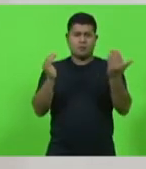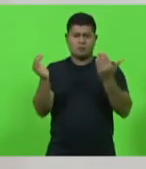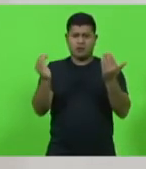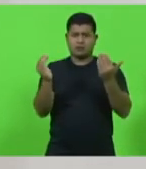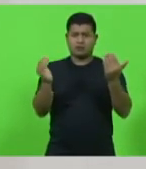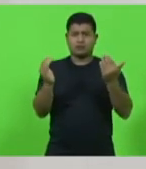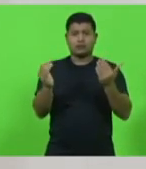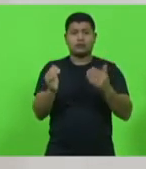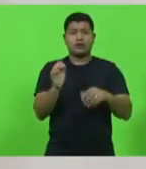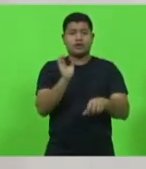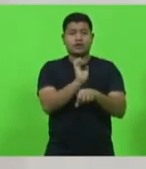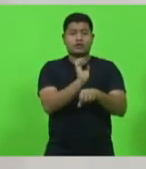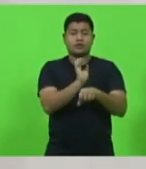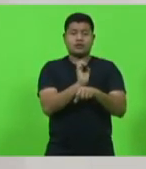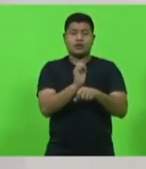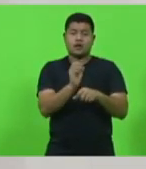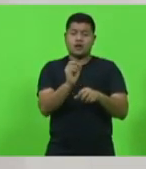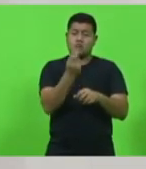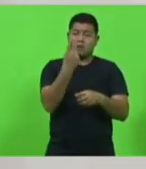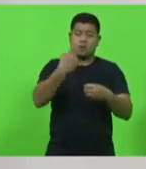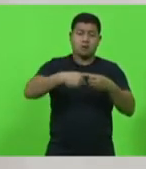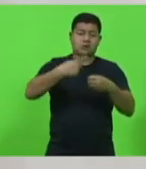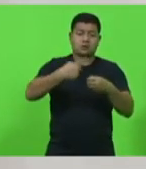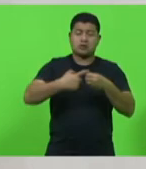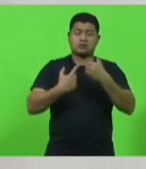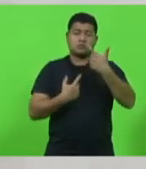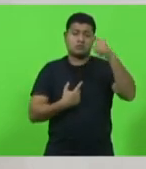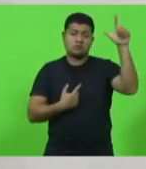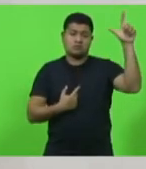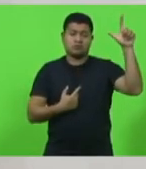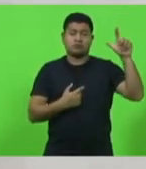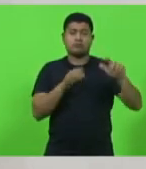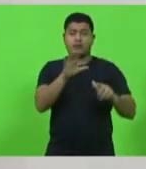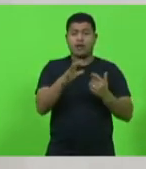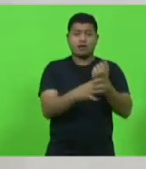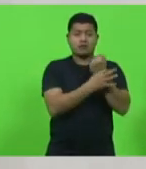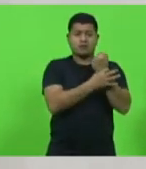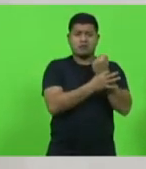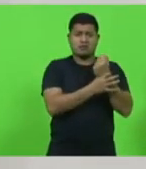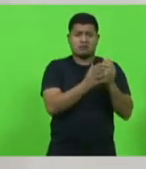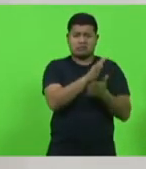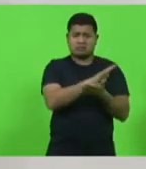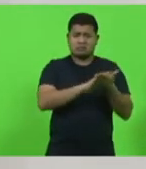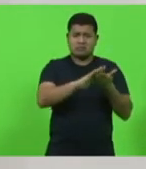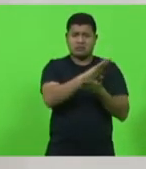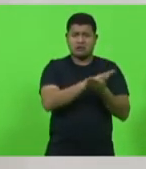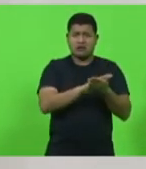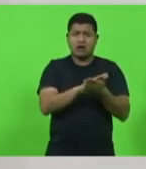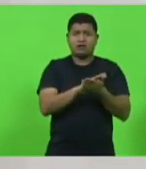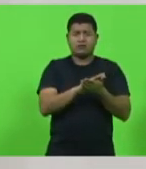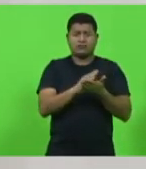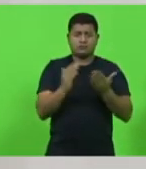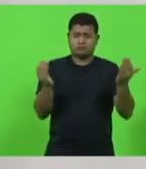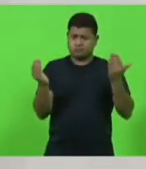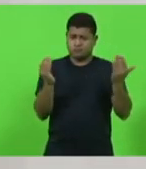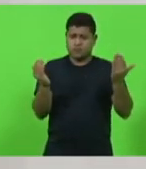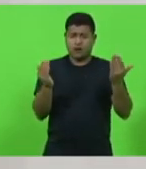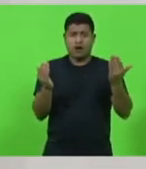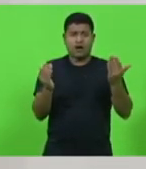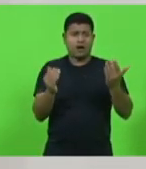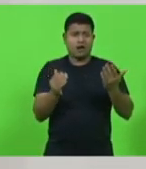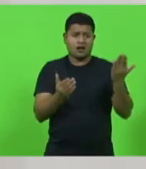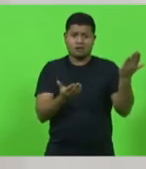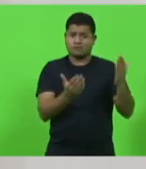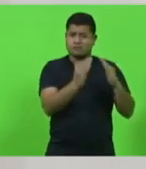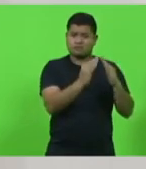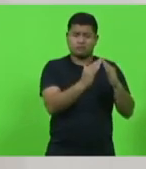metragem, no município, num estado, sem a mesma segurança pública, aquele patrimônio